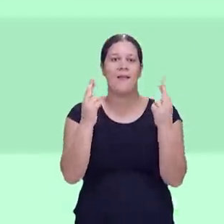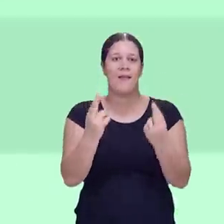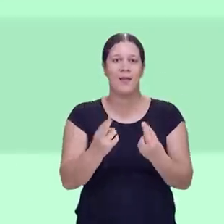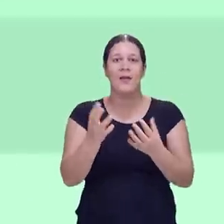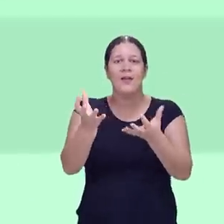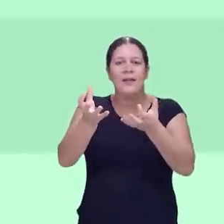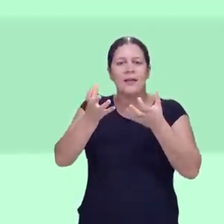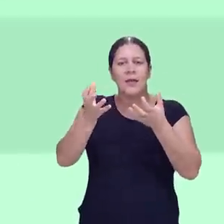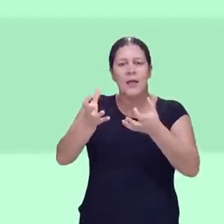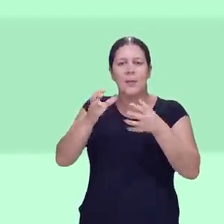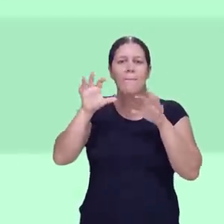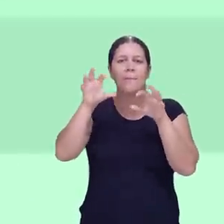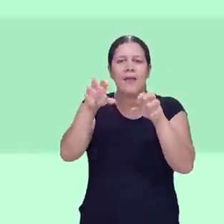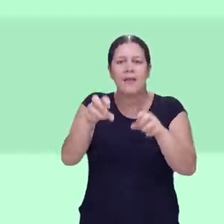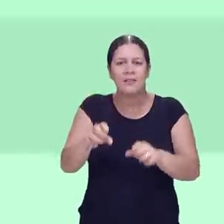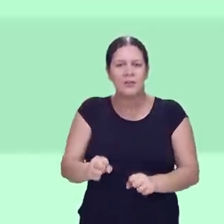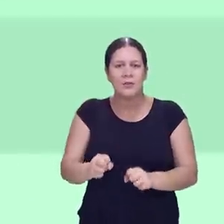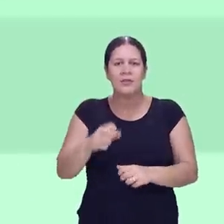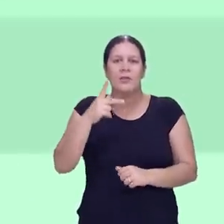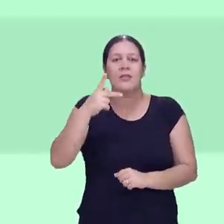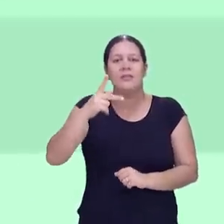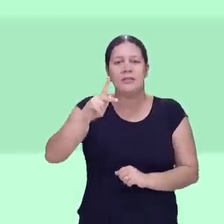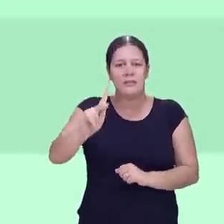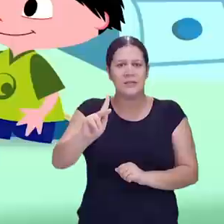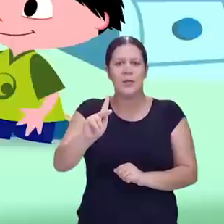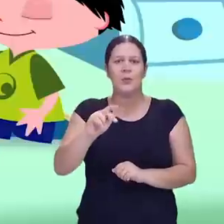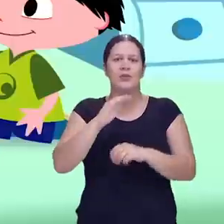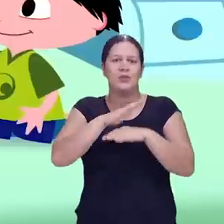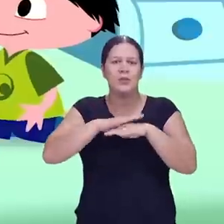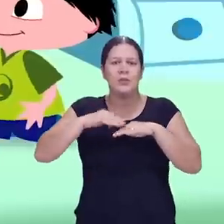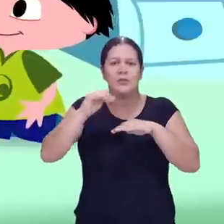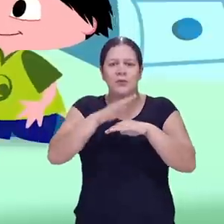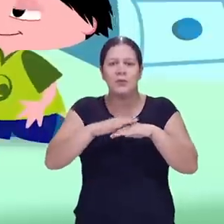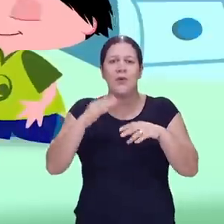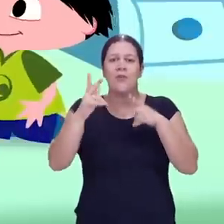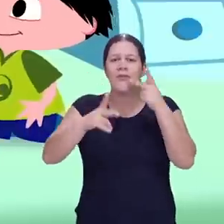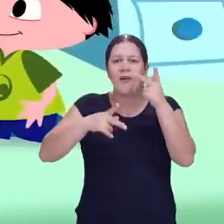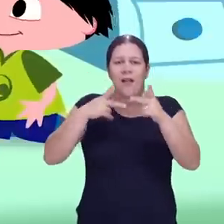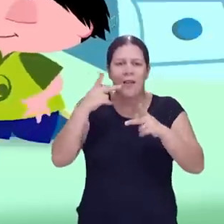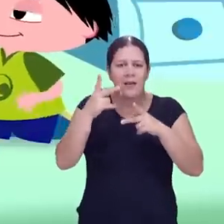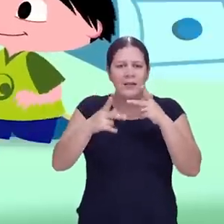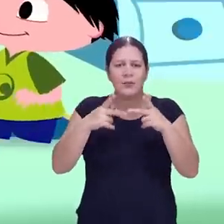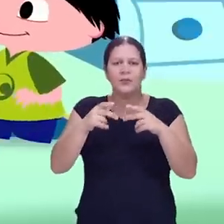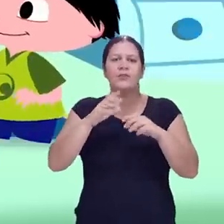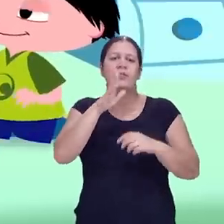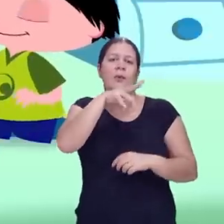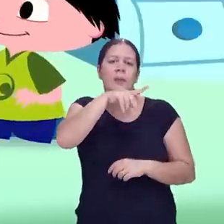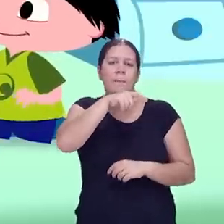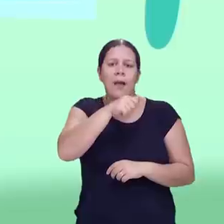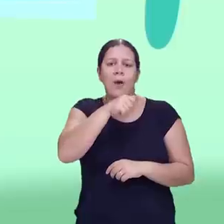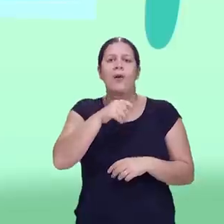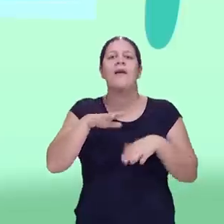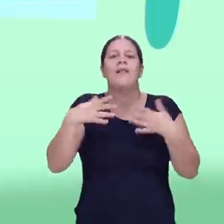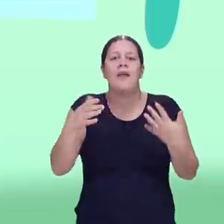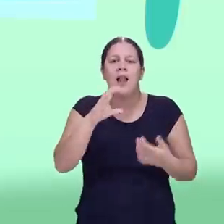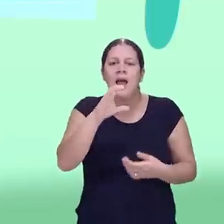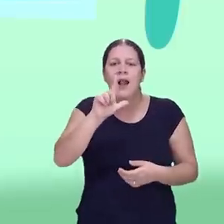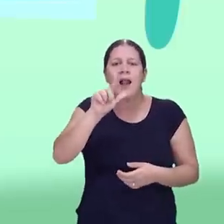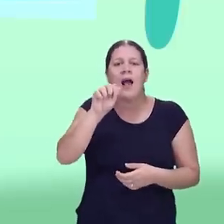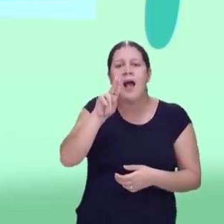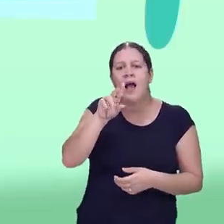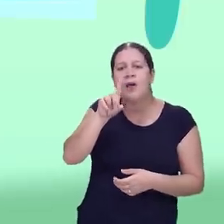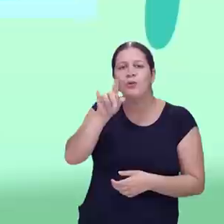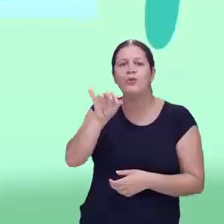Júpiter? Eles querem levar a princesa e o seu furão de estimação. Falando em furão, e o Cláudio? É